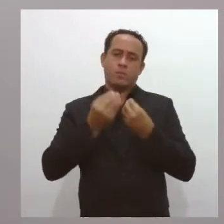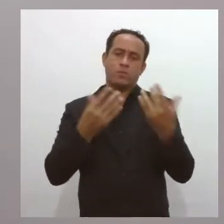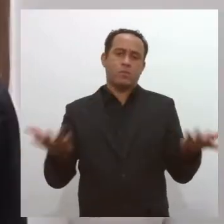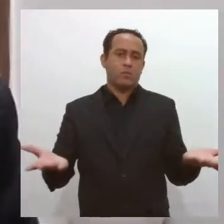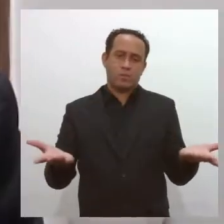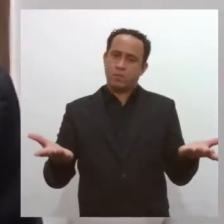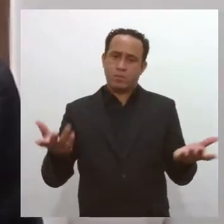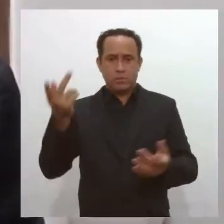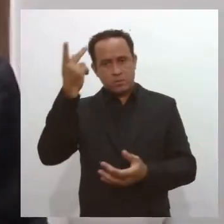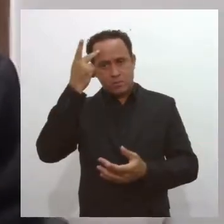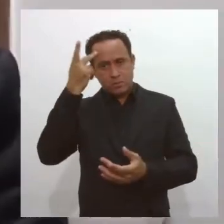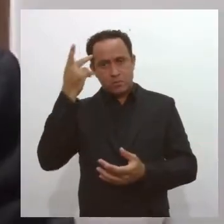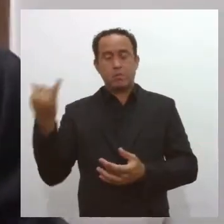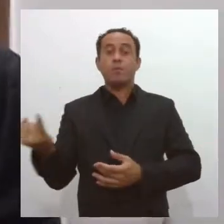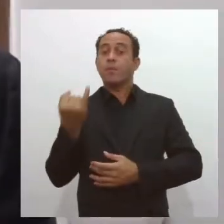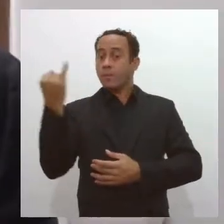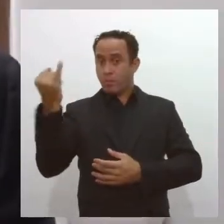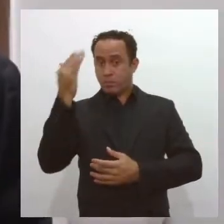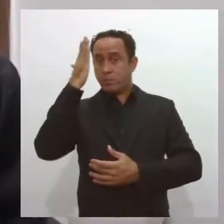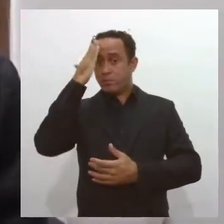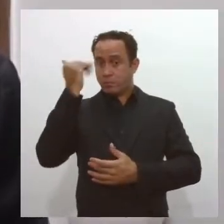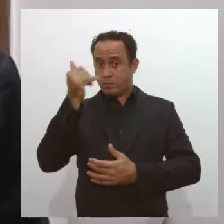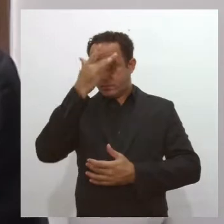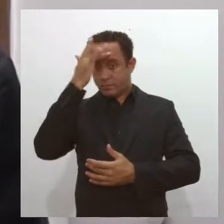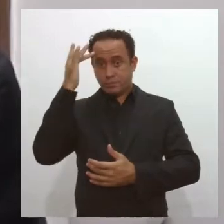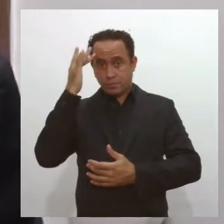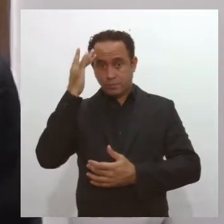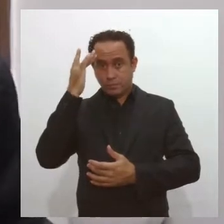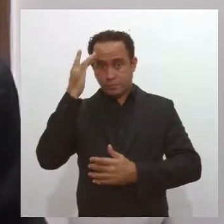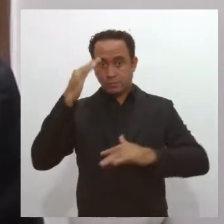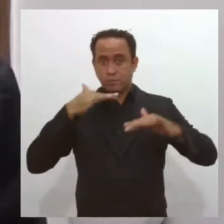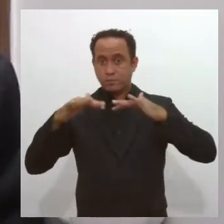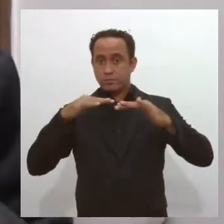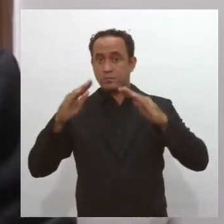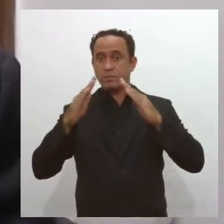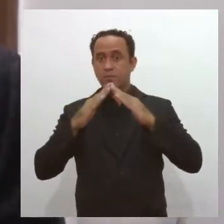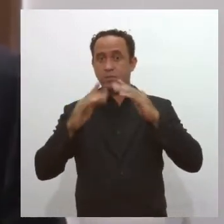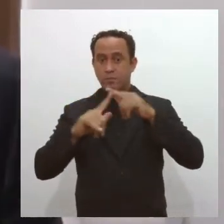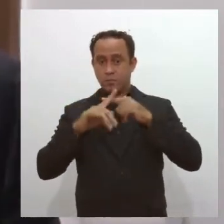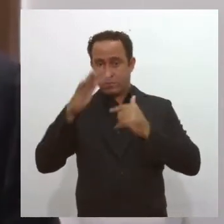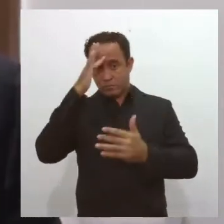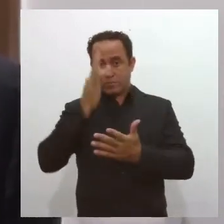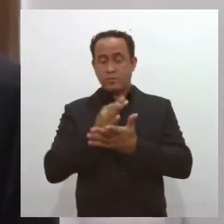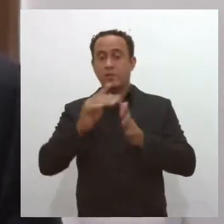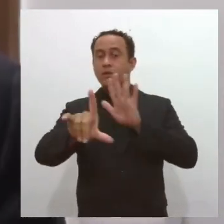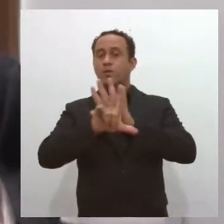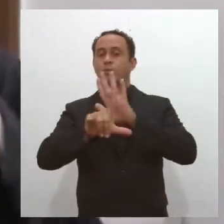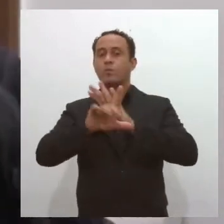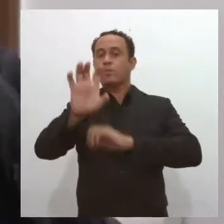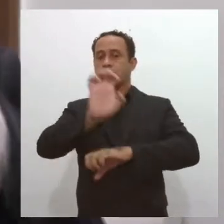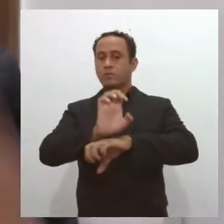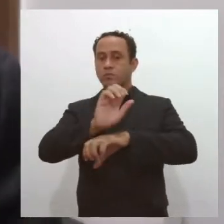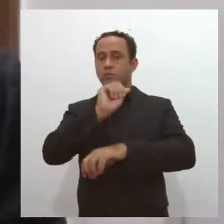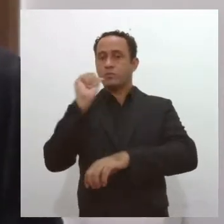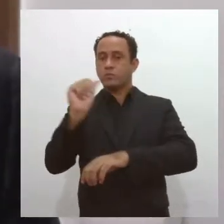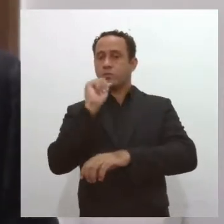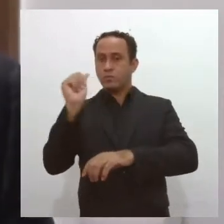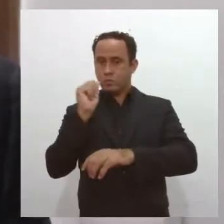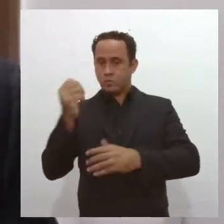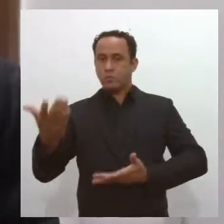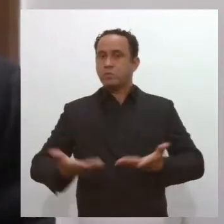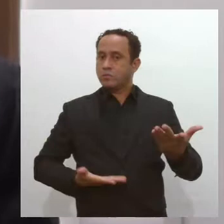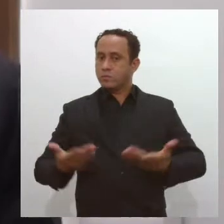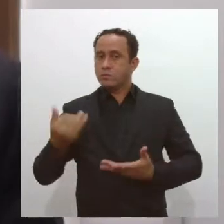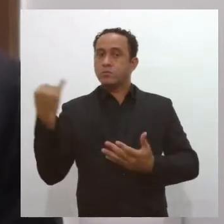de São Paulo. E é importante que as pessoas entendam que as atividades religiosas aqui em Sergipe, existe uma lei estadual de nossa autoria, que é serviço